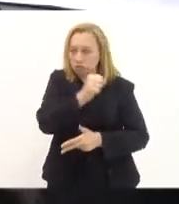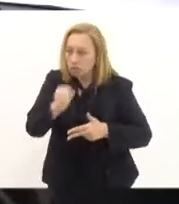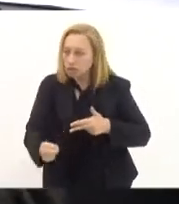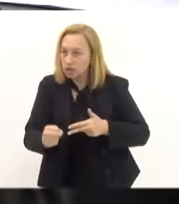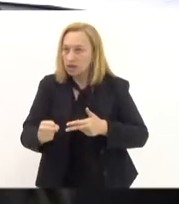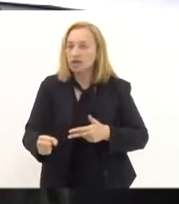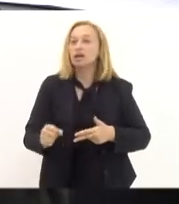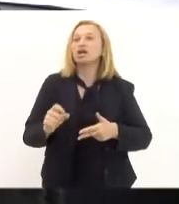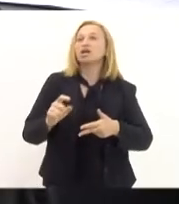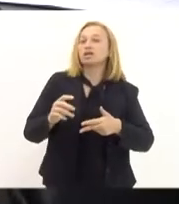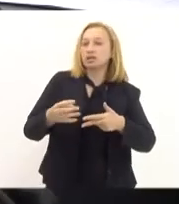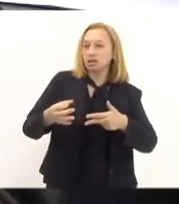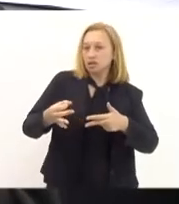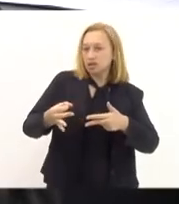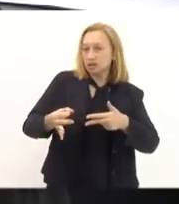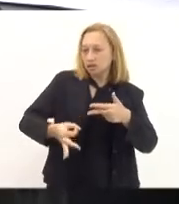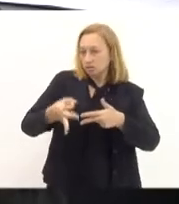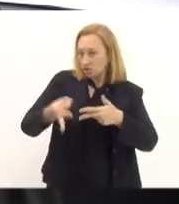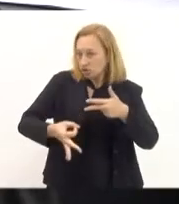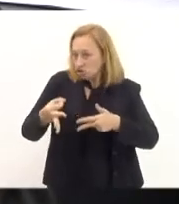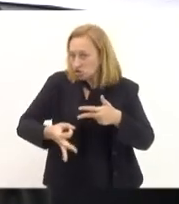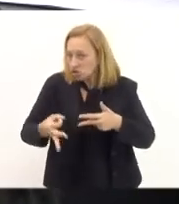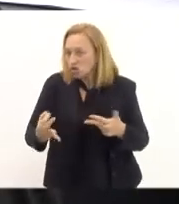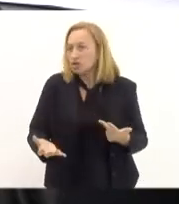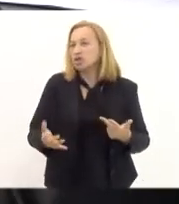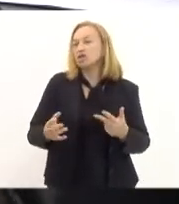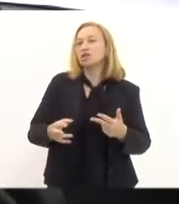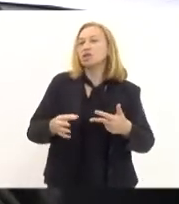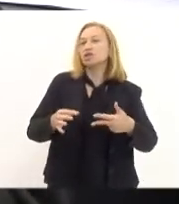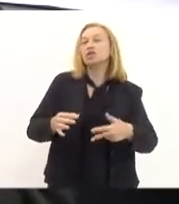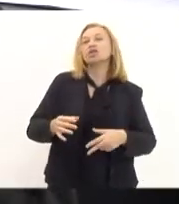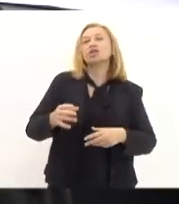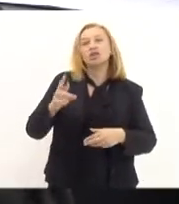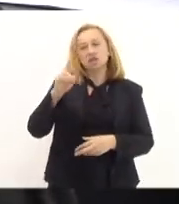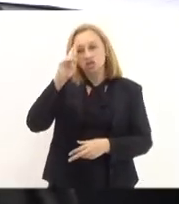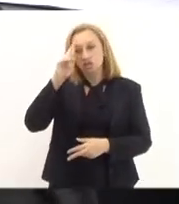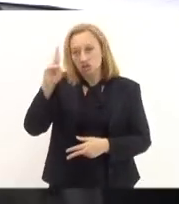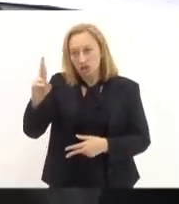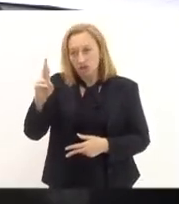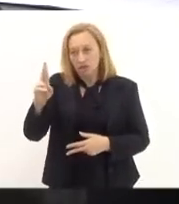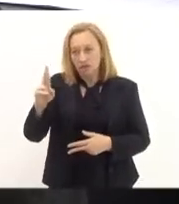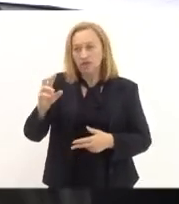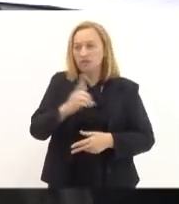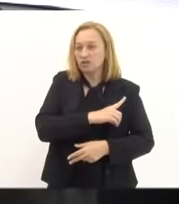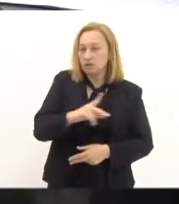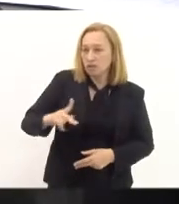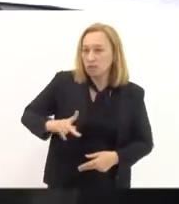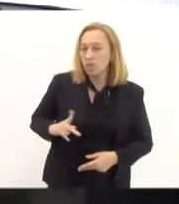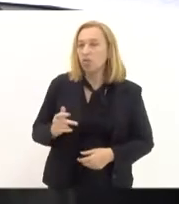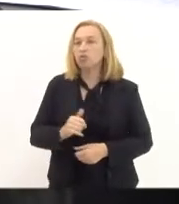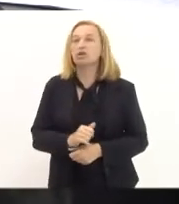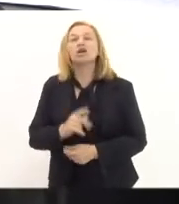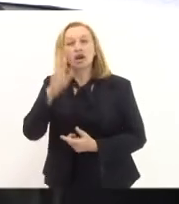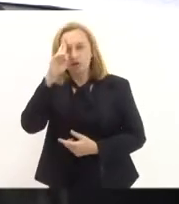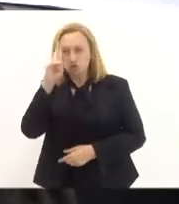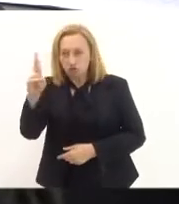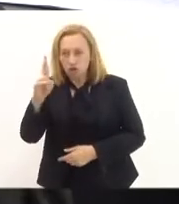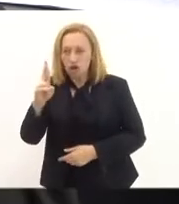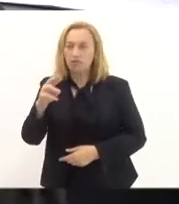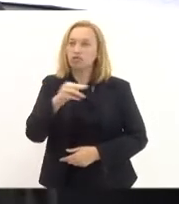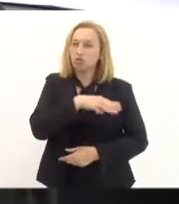do Tribunal ao chefe da Defensoria para Doutor Rodrigo e ao chefe